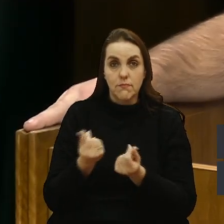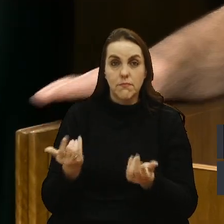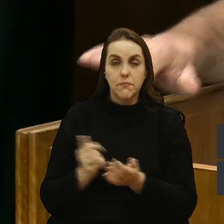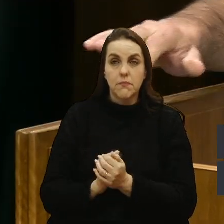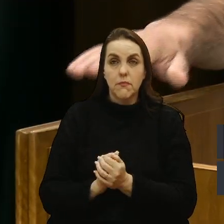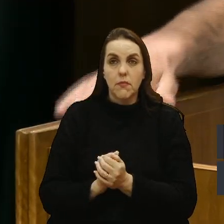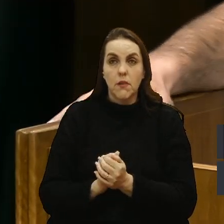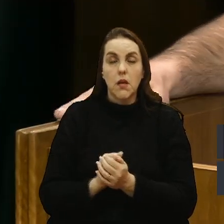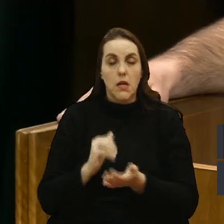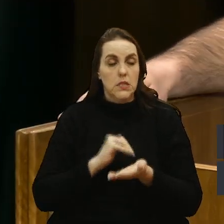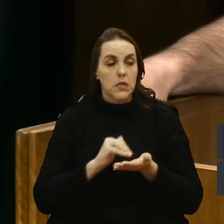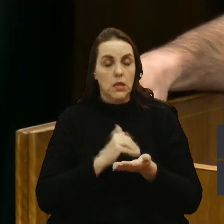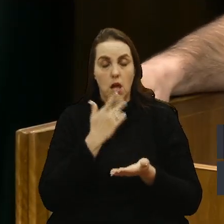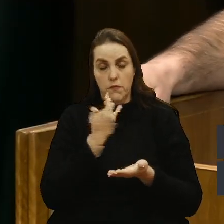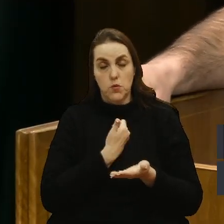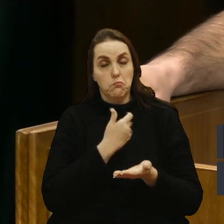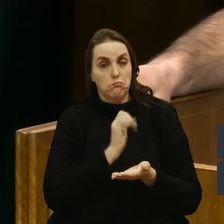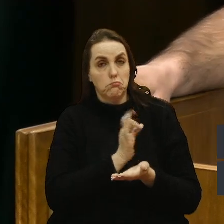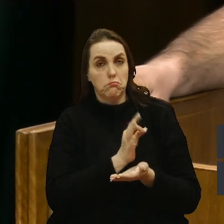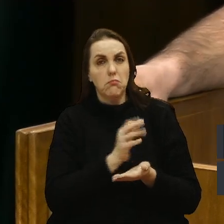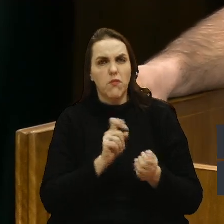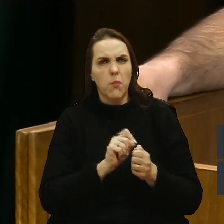o secretário, vamos fazer.